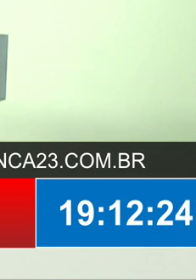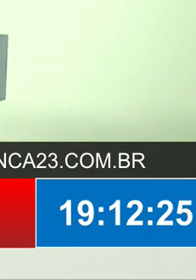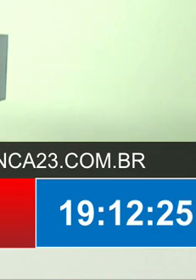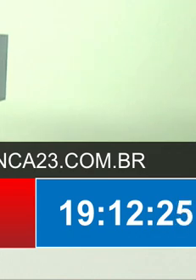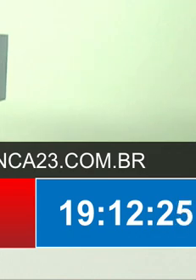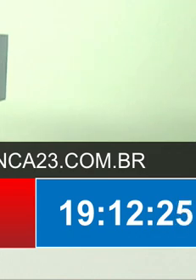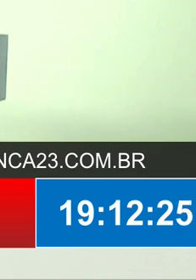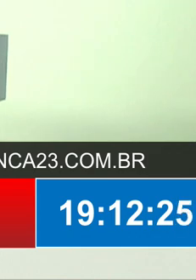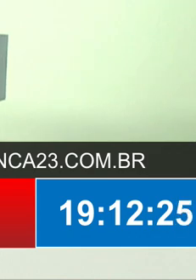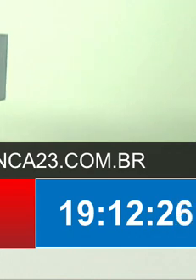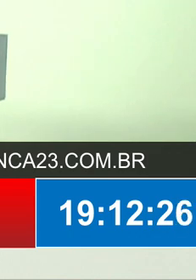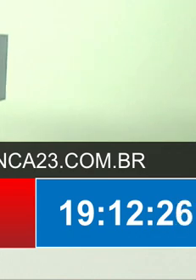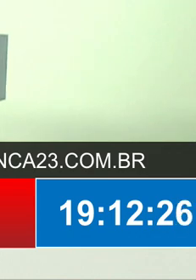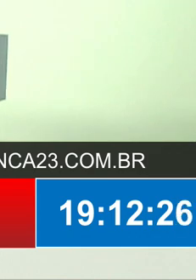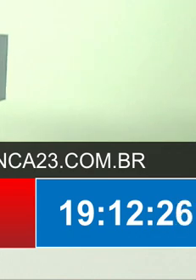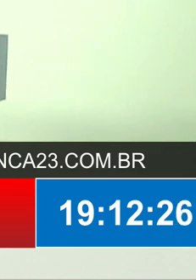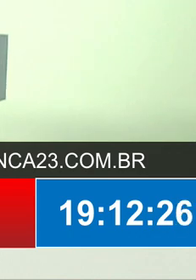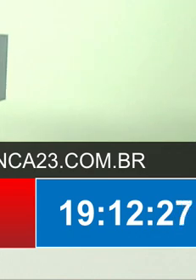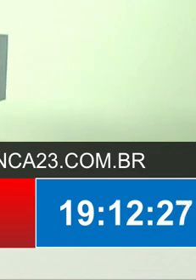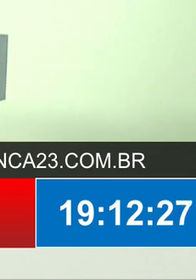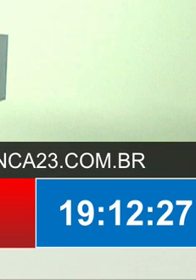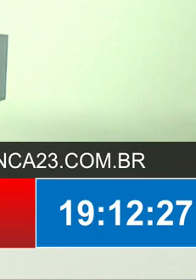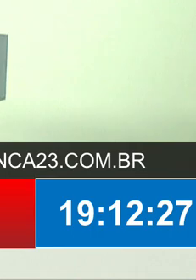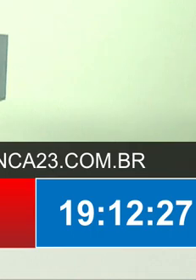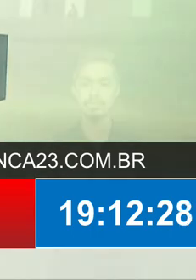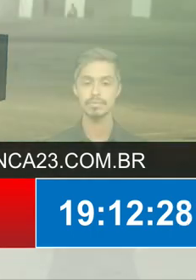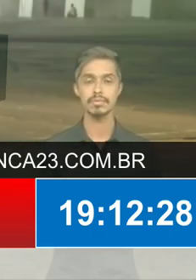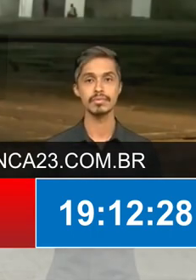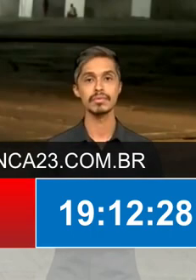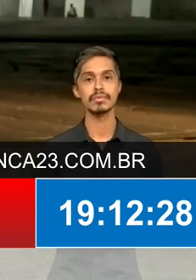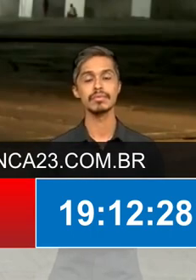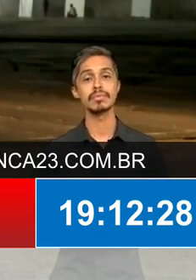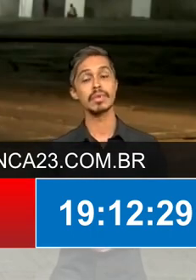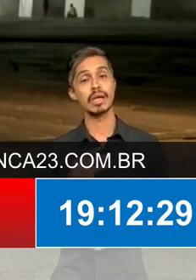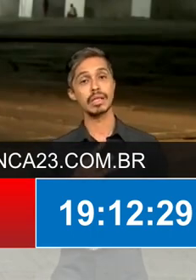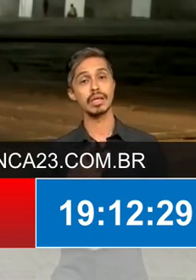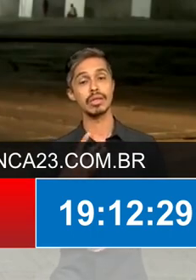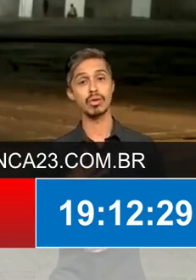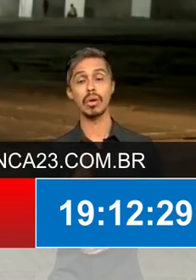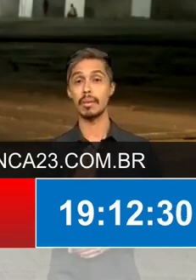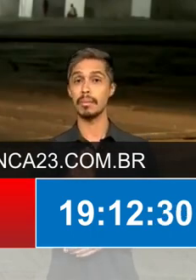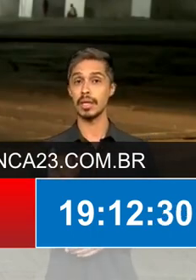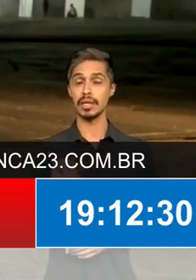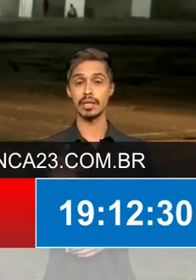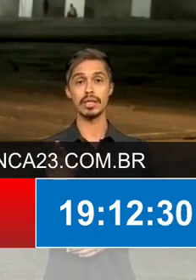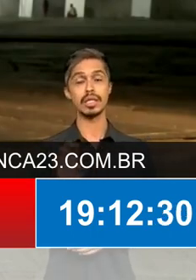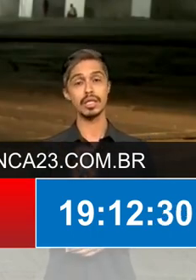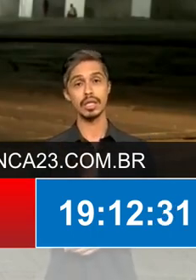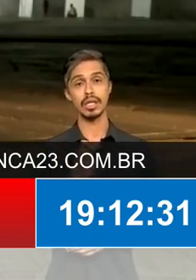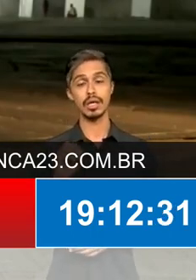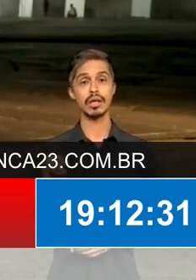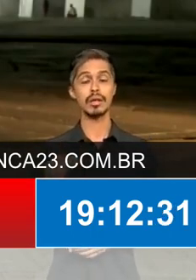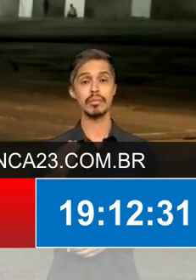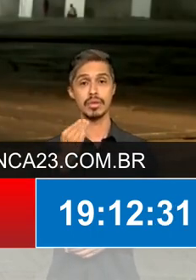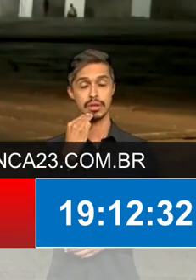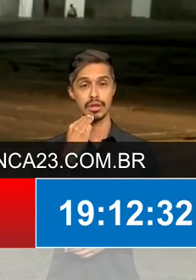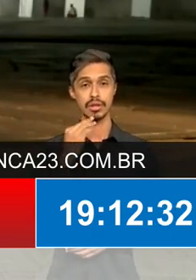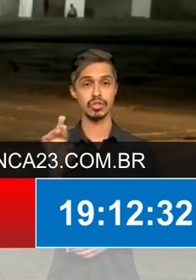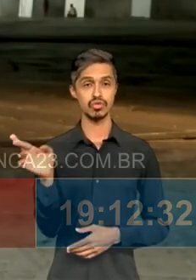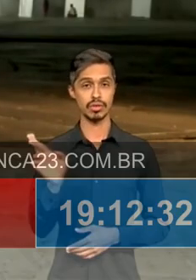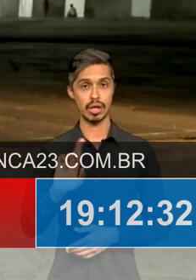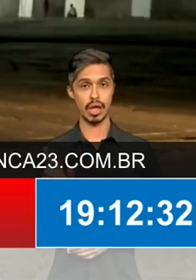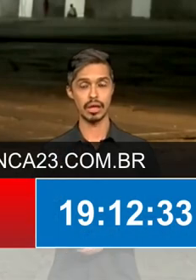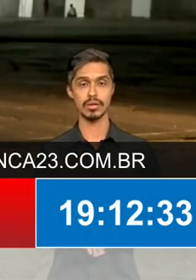de 34 bilhões de reais. São 34 bilhões e 500 milhões de